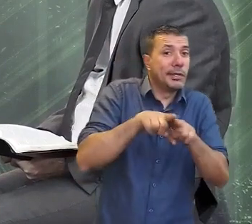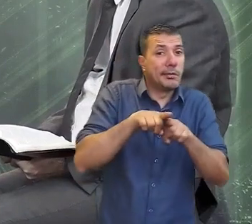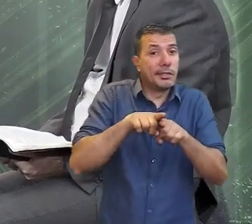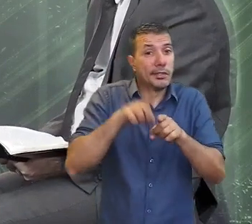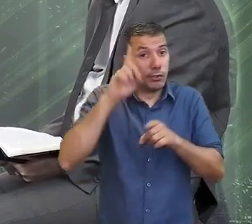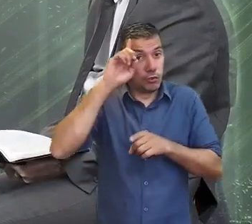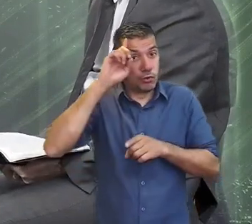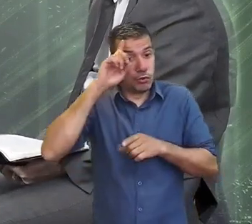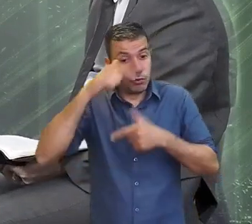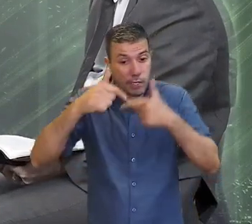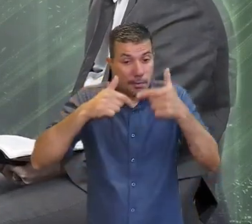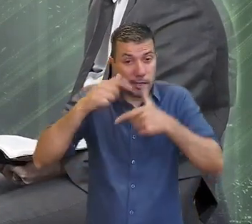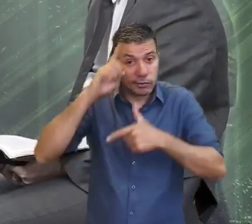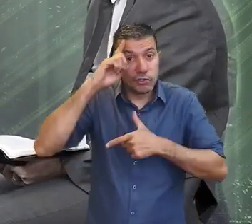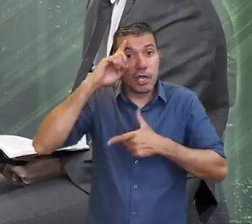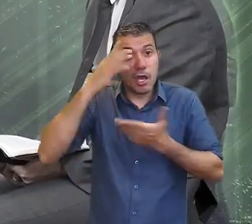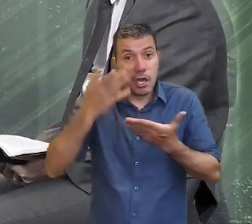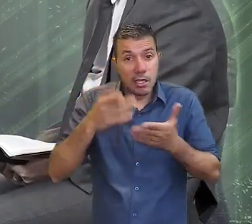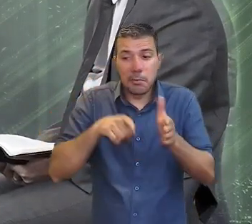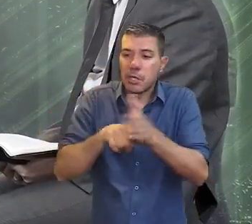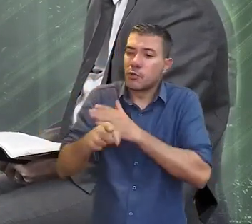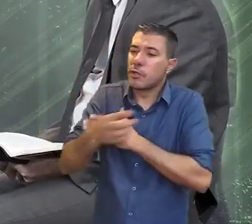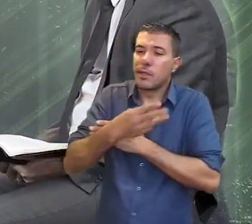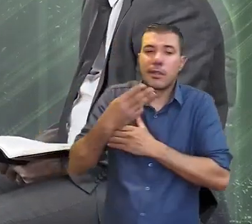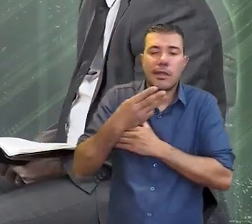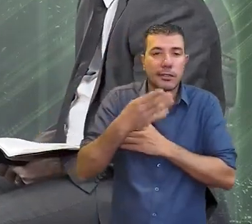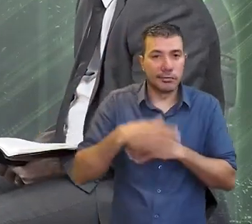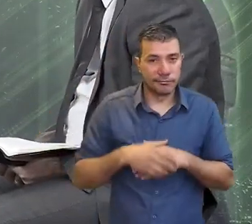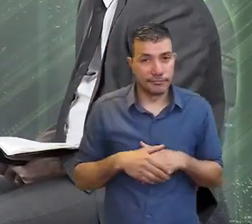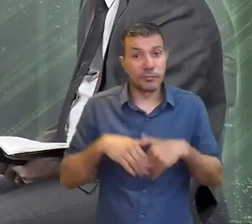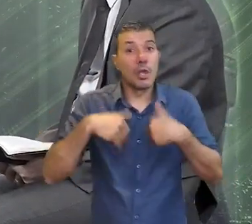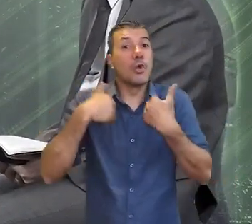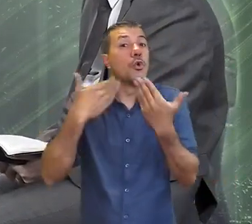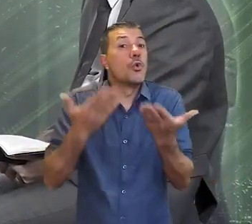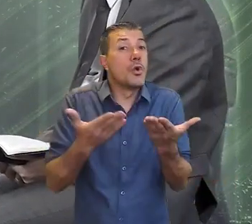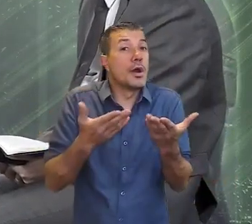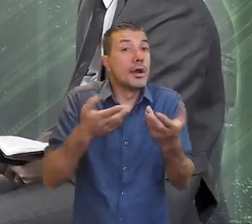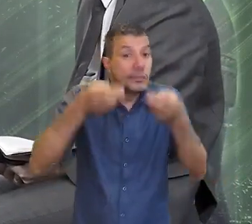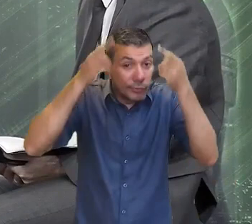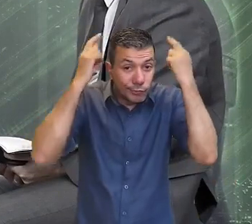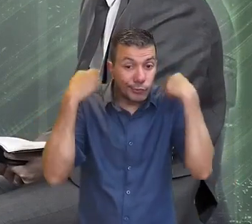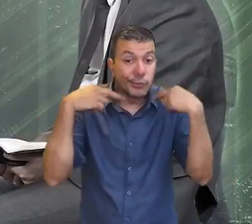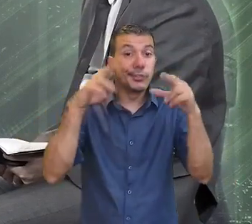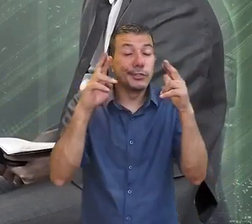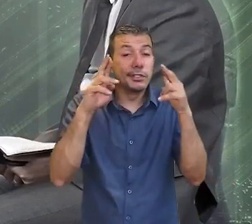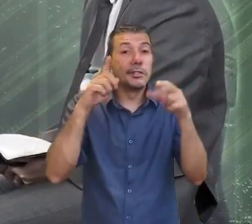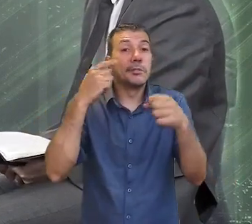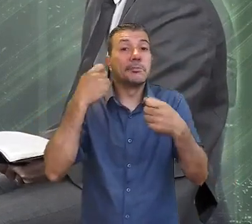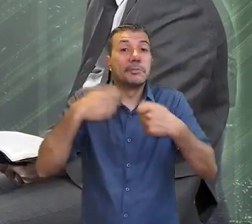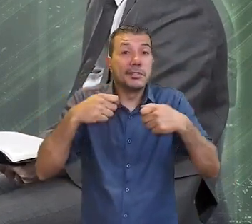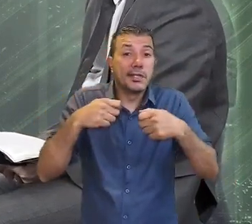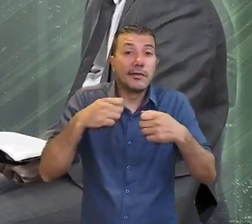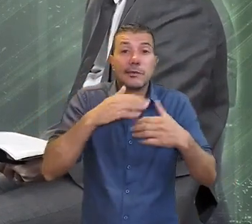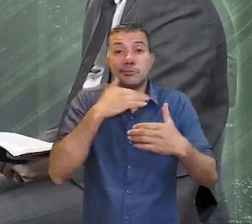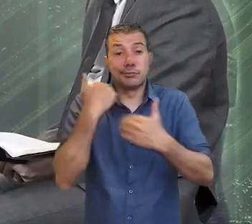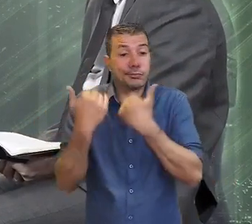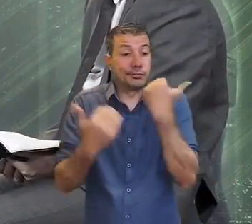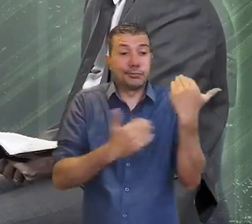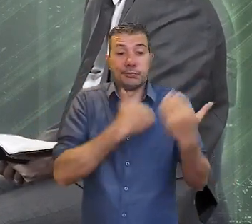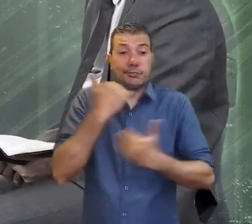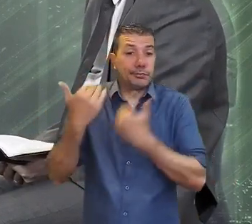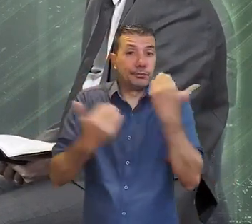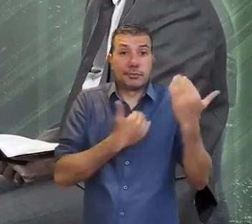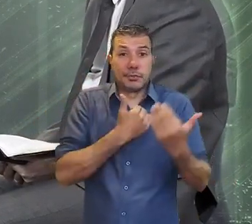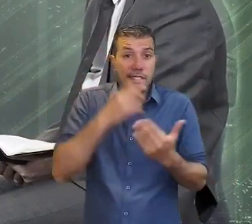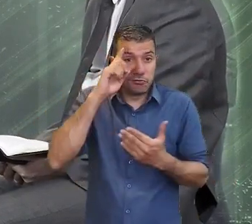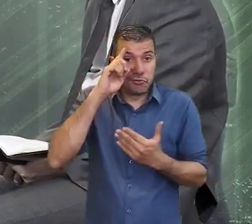serviço diário, e nós vamos para a pergunta de número 3, viu, pastor Cláudio? Quantos cordeiros, pastor, deveriam morrer todos os dias no